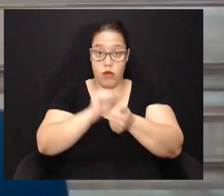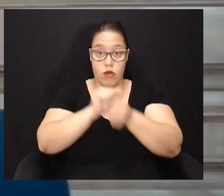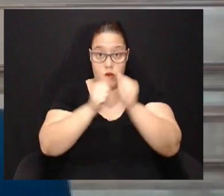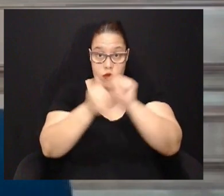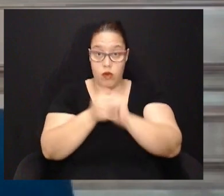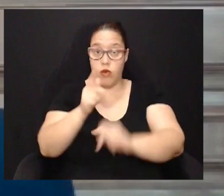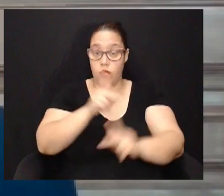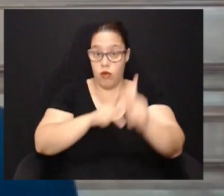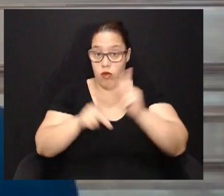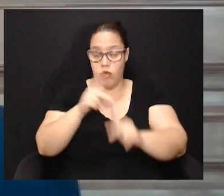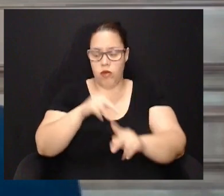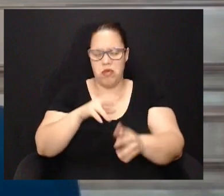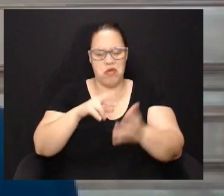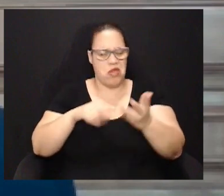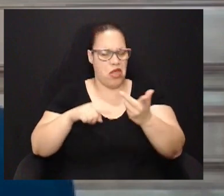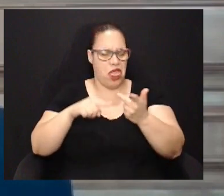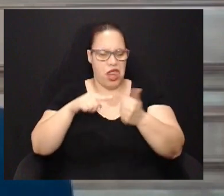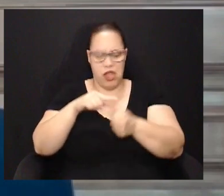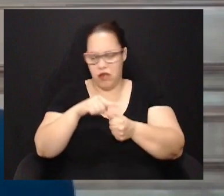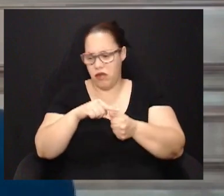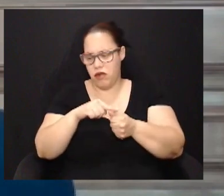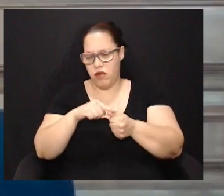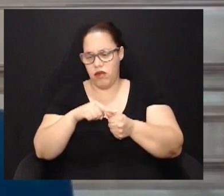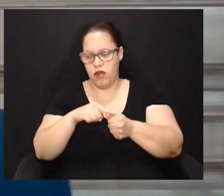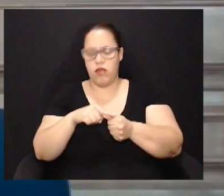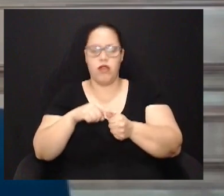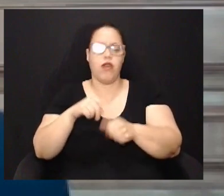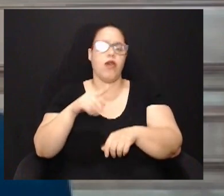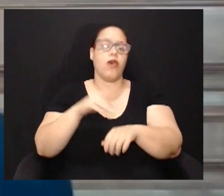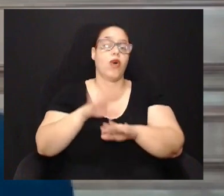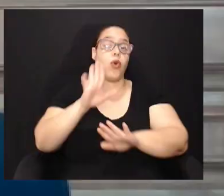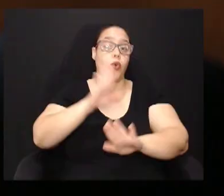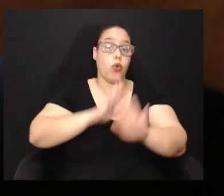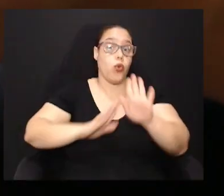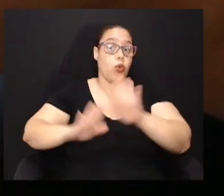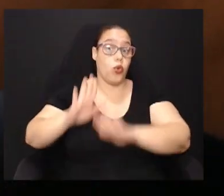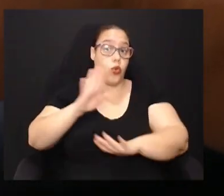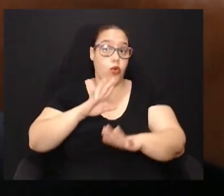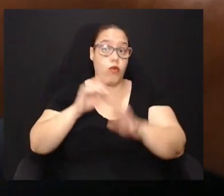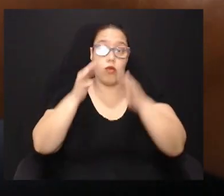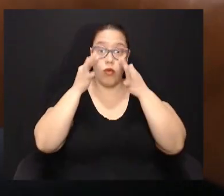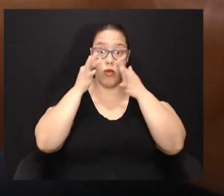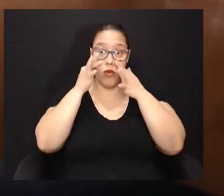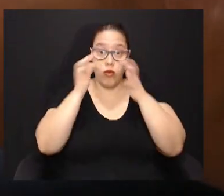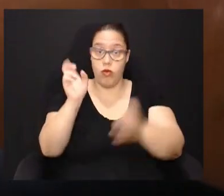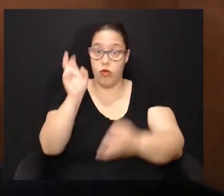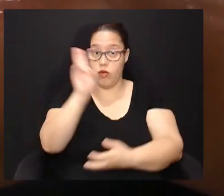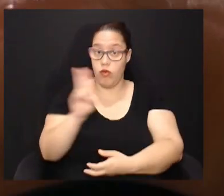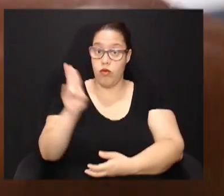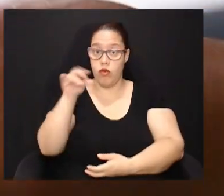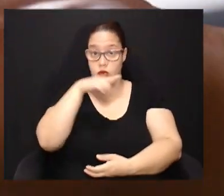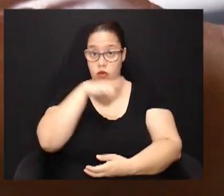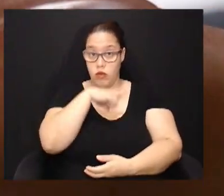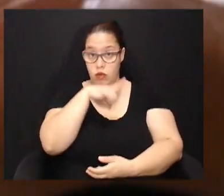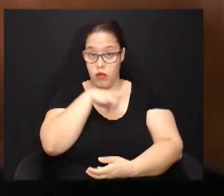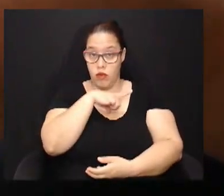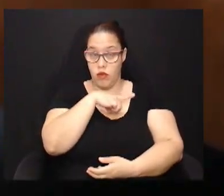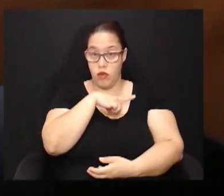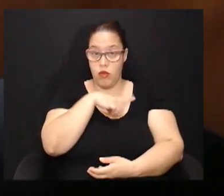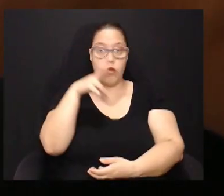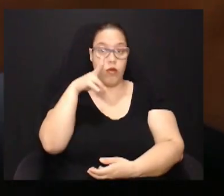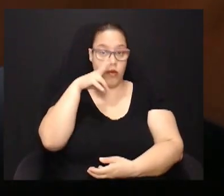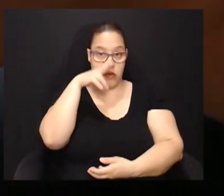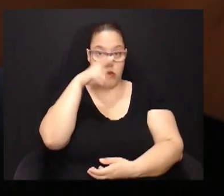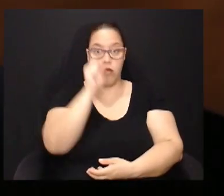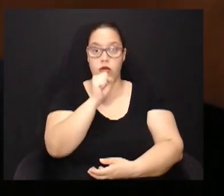e informação adequada à população. Então, tem uma série de informações, de advertências, de pontos de atenção que o usuário deve ter. Então, a